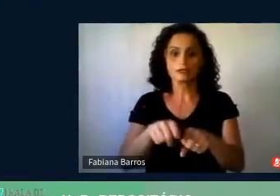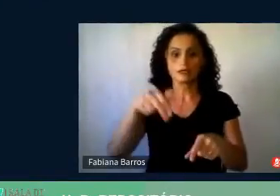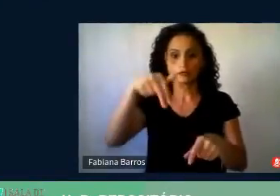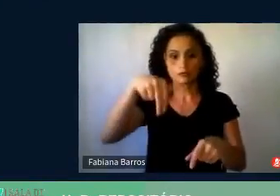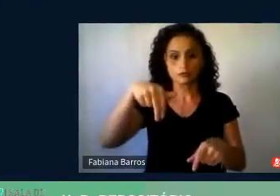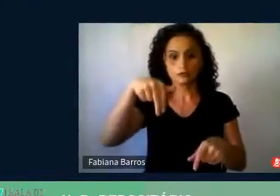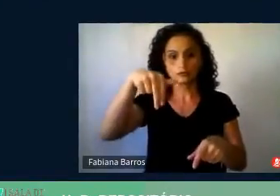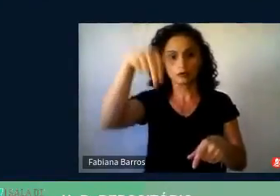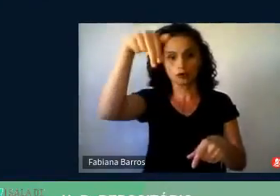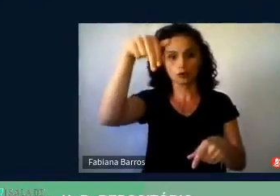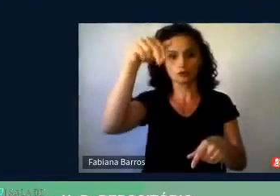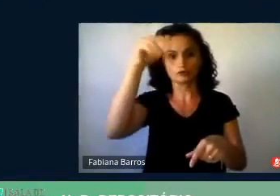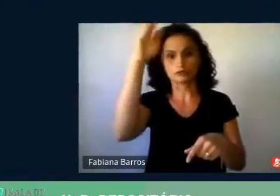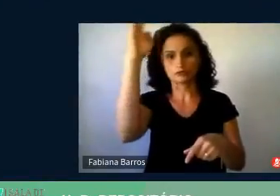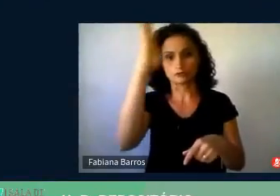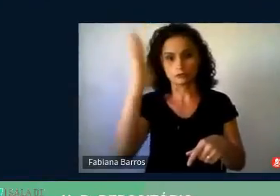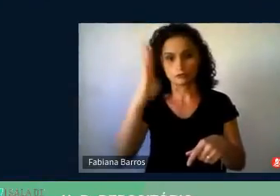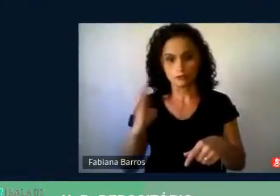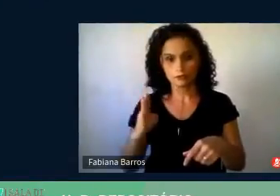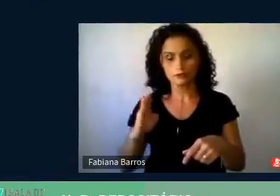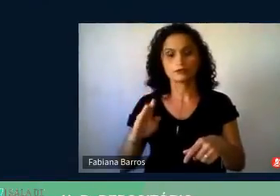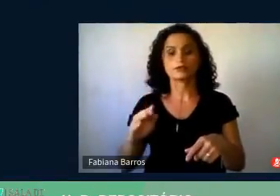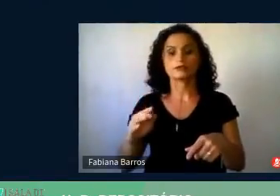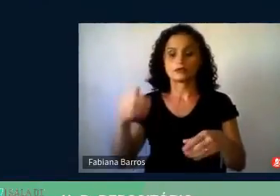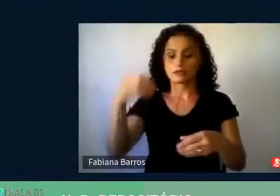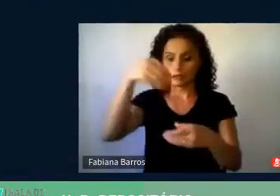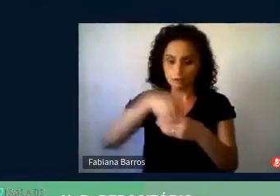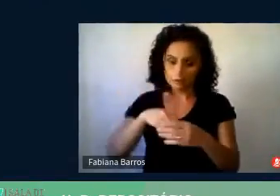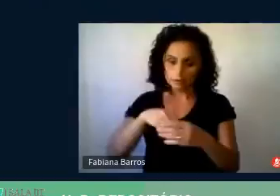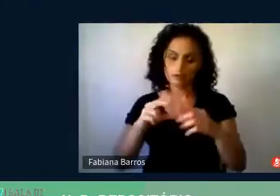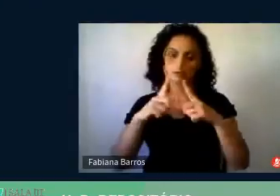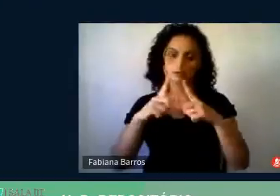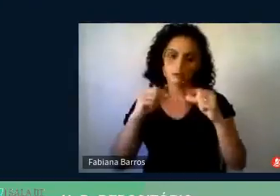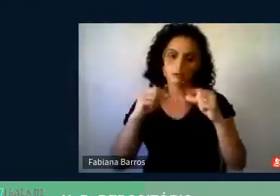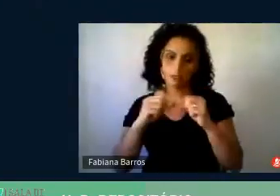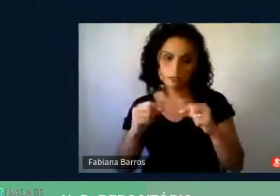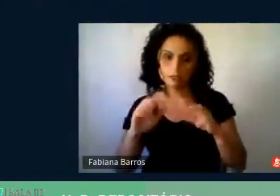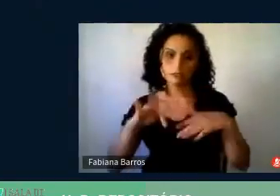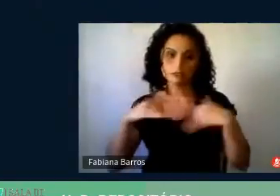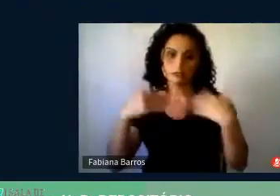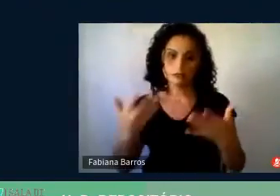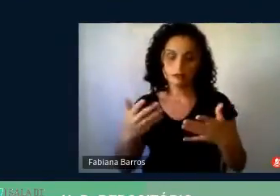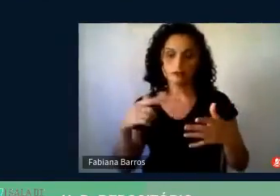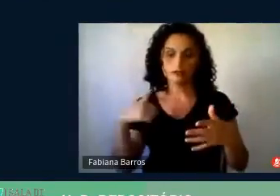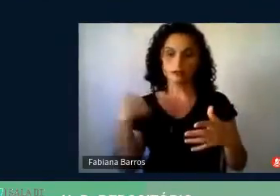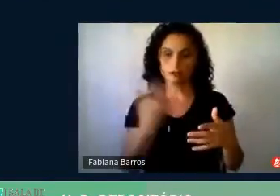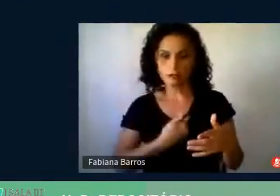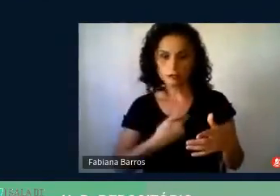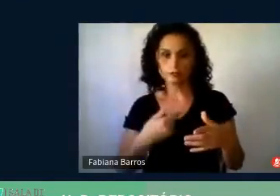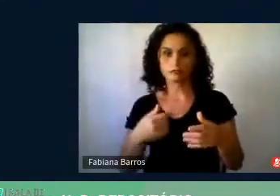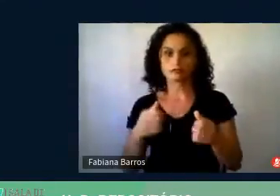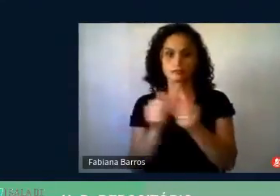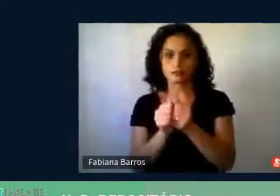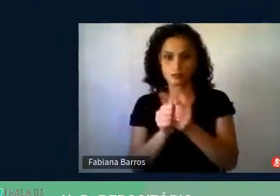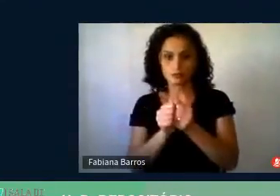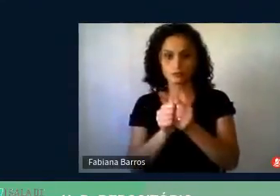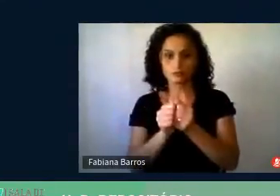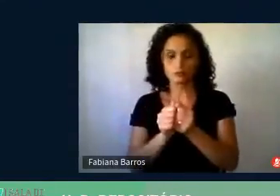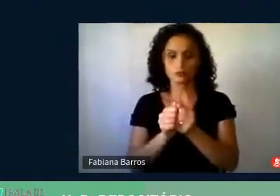painéis. Um trabalho muito importante, em conjunto do COIS, a Sala de Situação apoiou e tem sido um